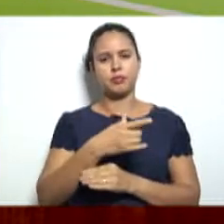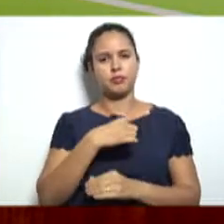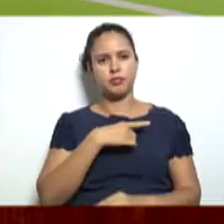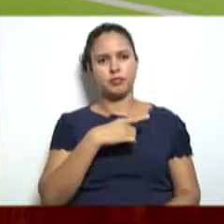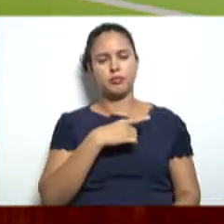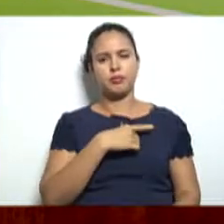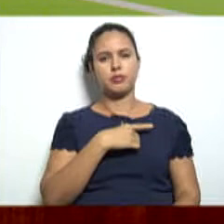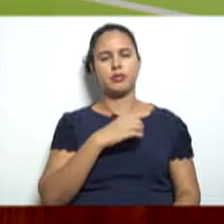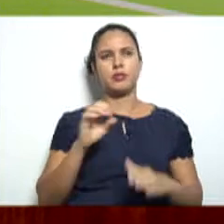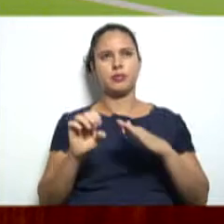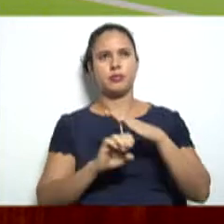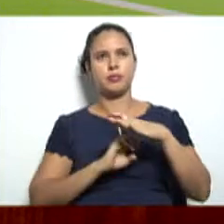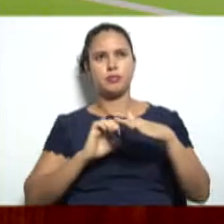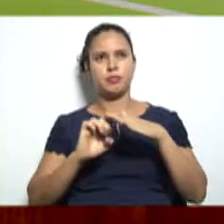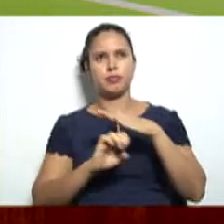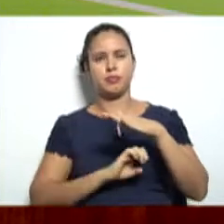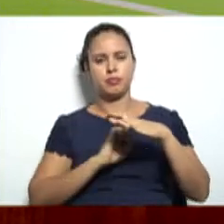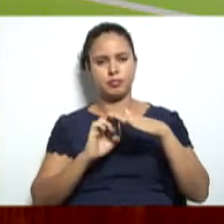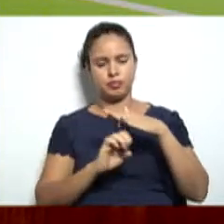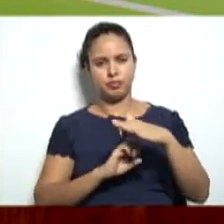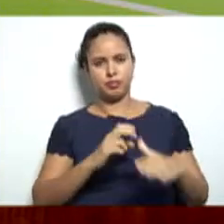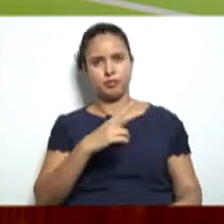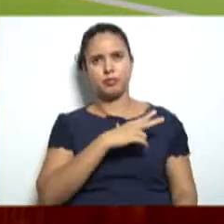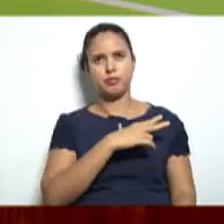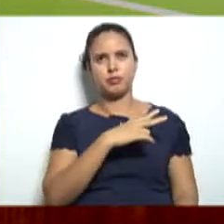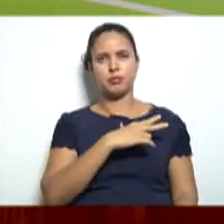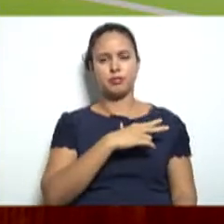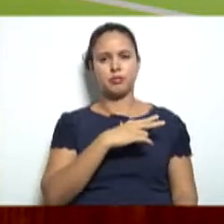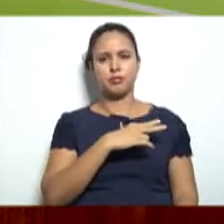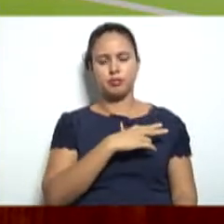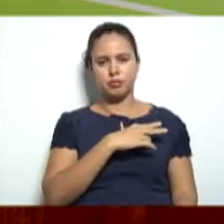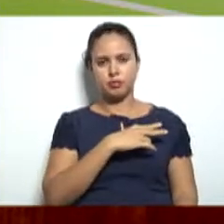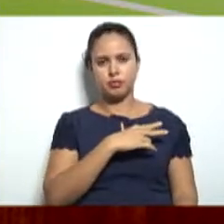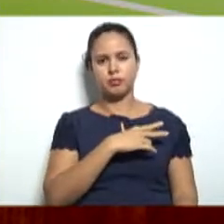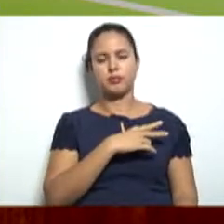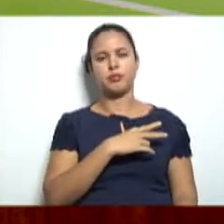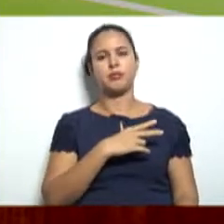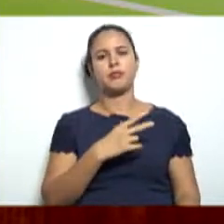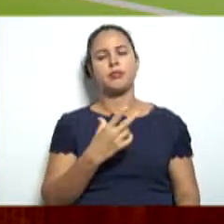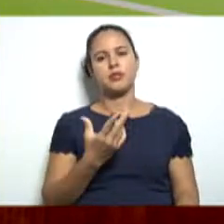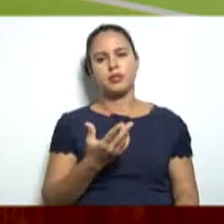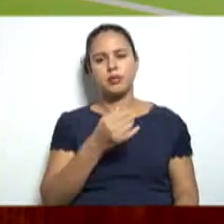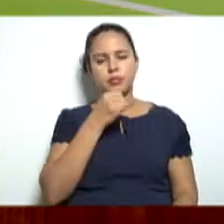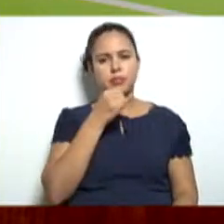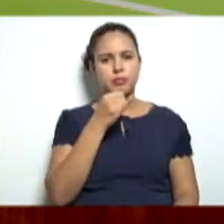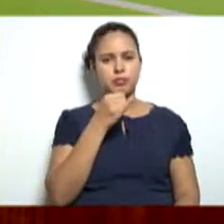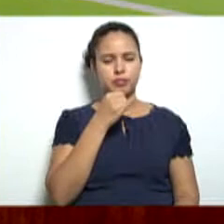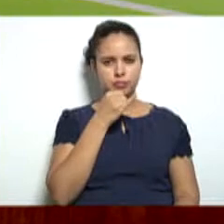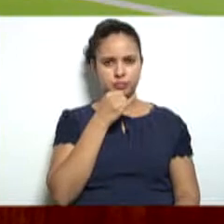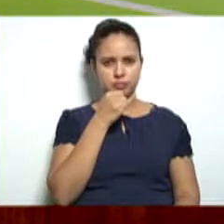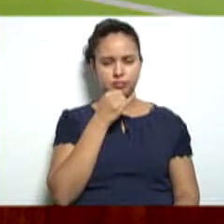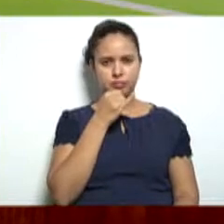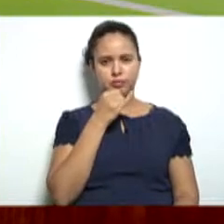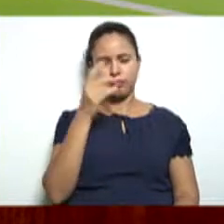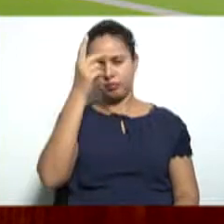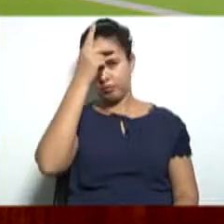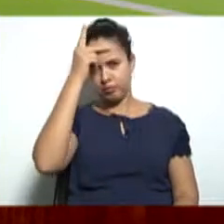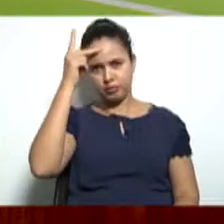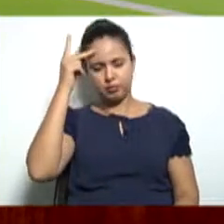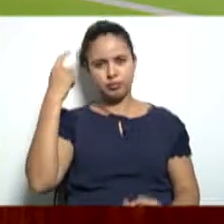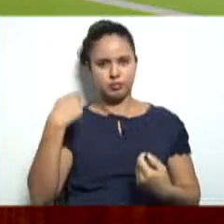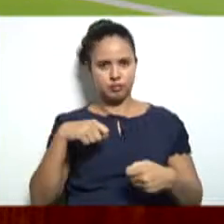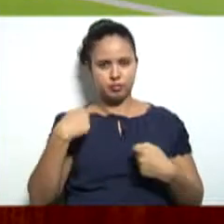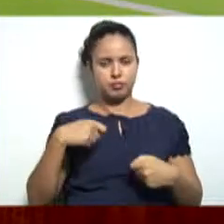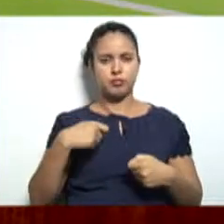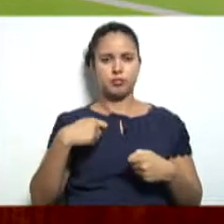agora empresas privadas que tentam fazer o serviço que as cooperativas faziam, né, tentando fazer a pessoa que precisa de carona